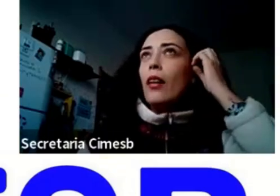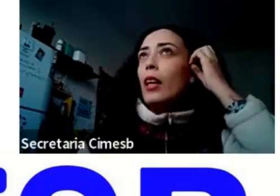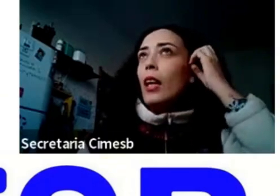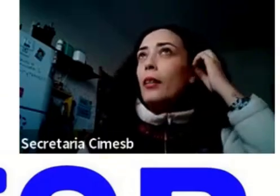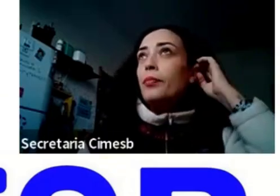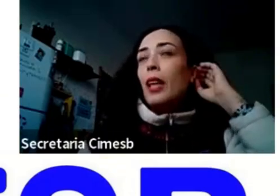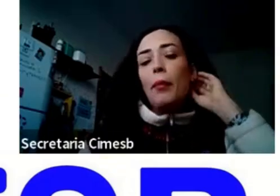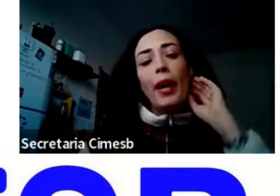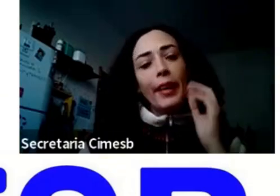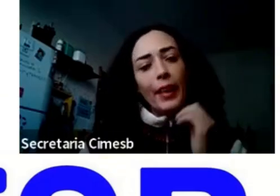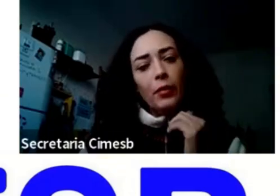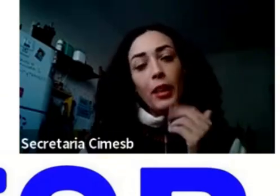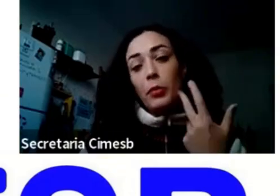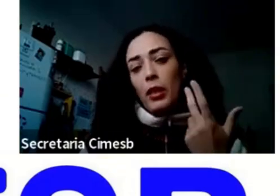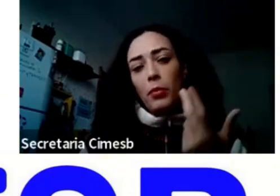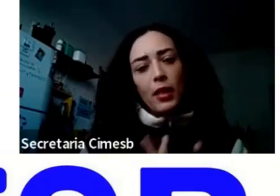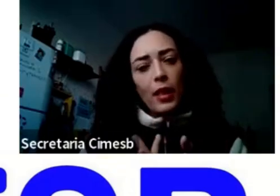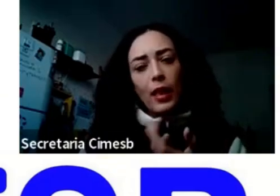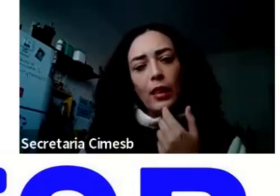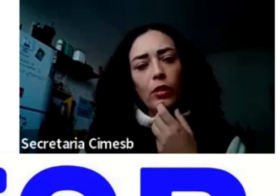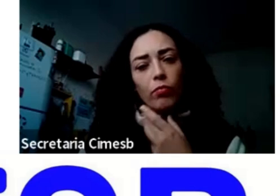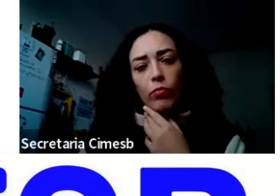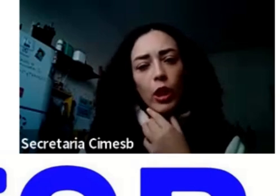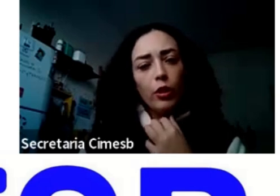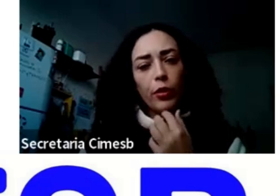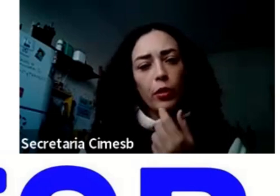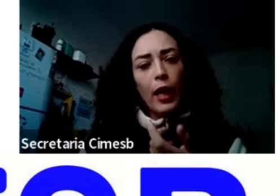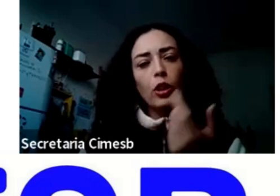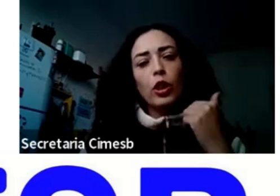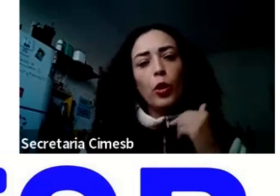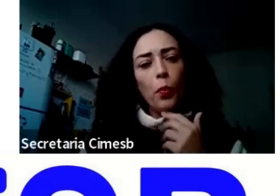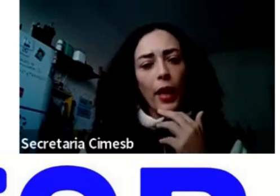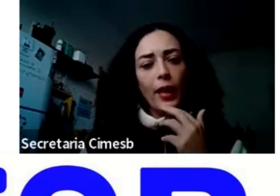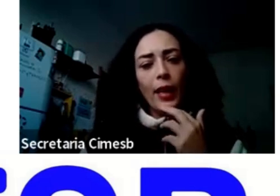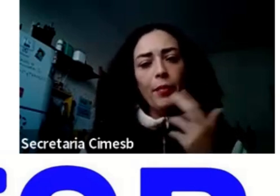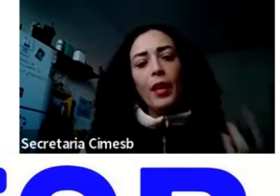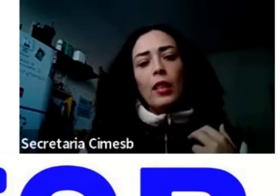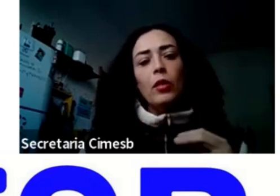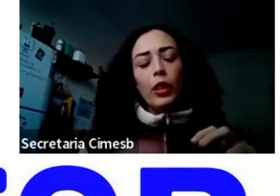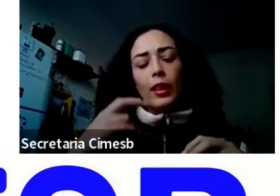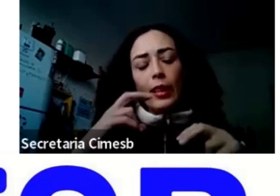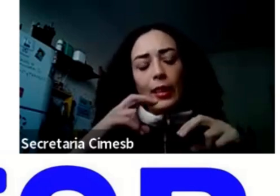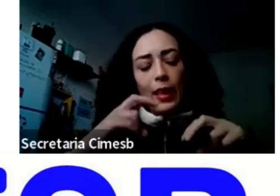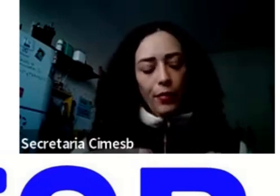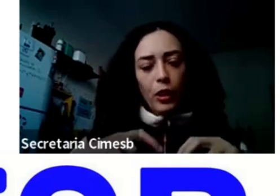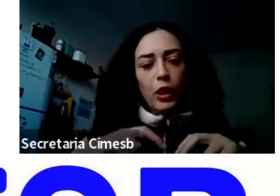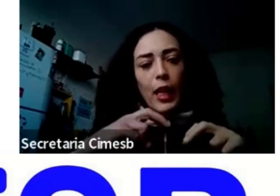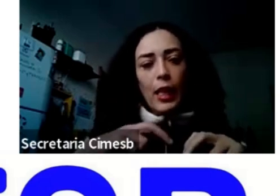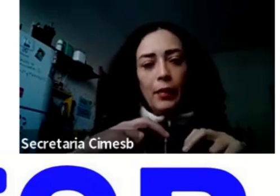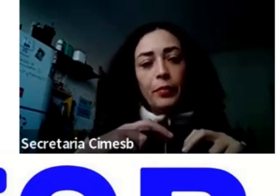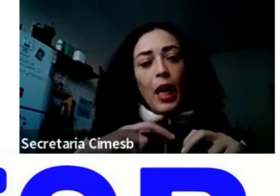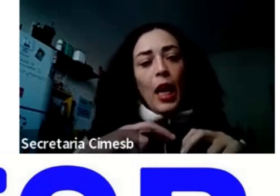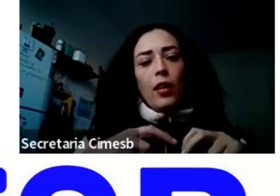que usava aparelho, mas mesmo assim ele tinha dificuldade de compreender, então eu tinha que sentar na